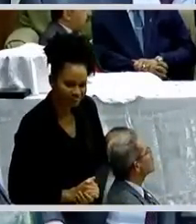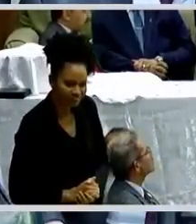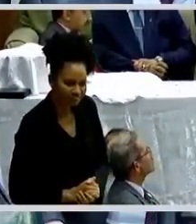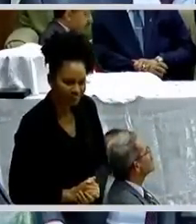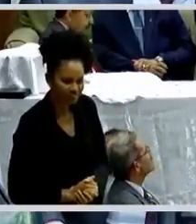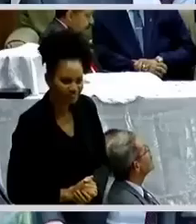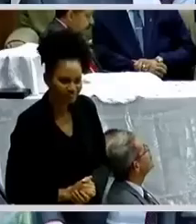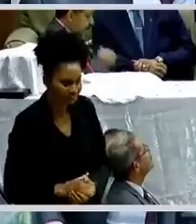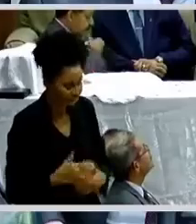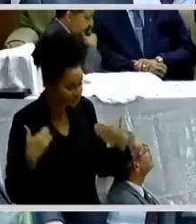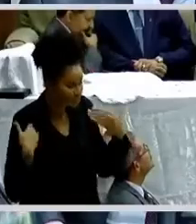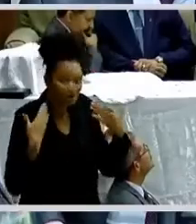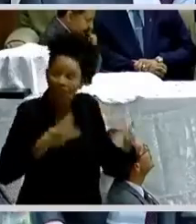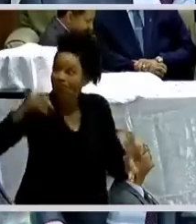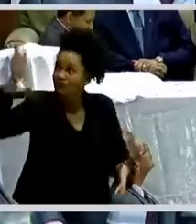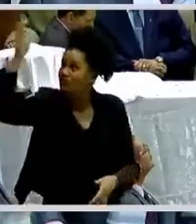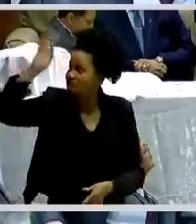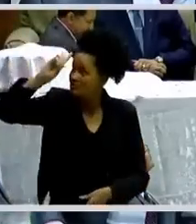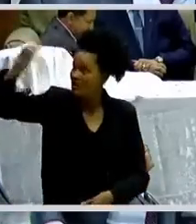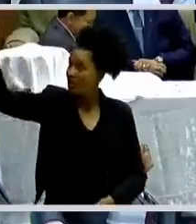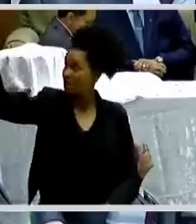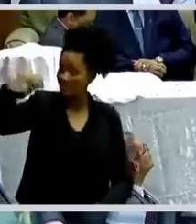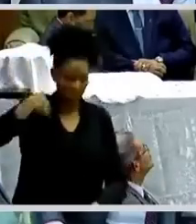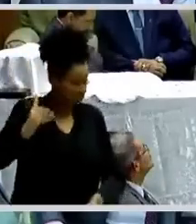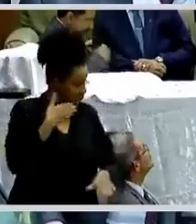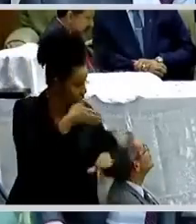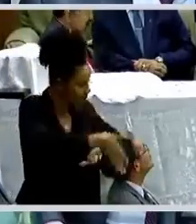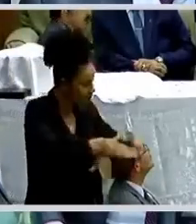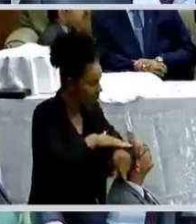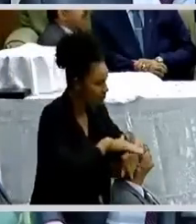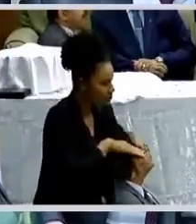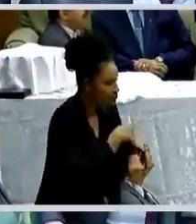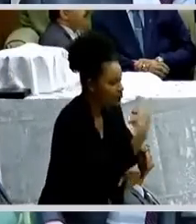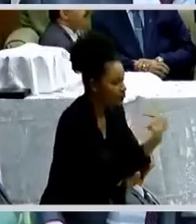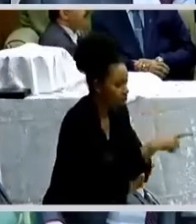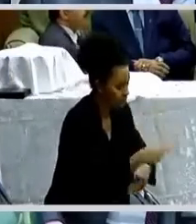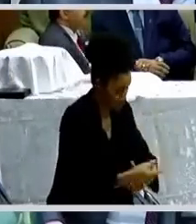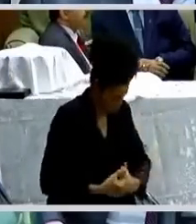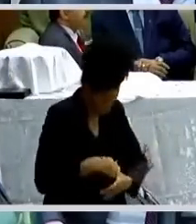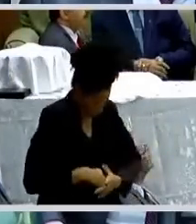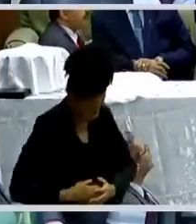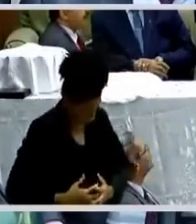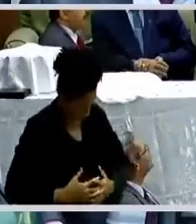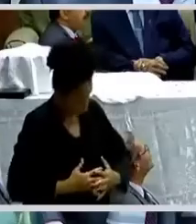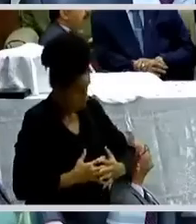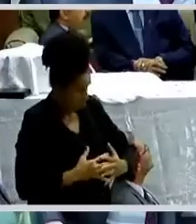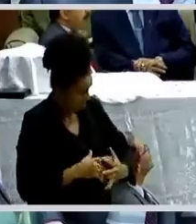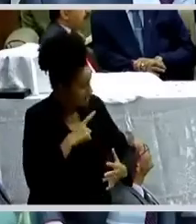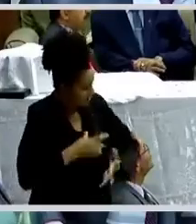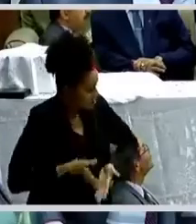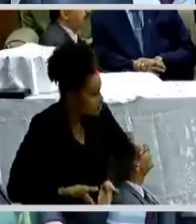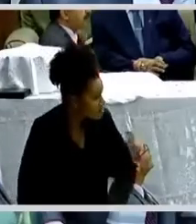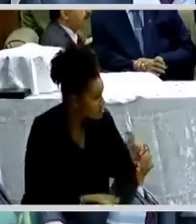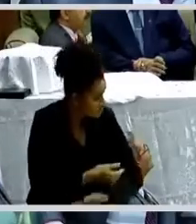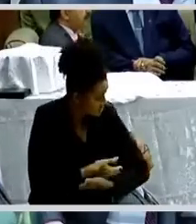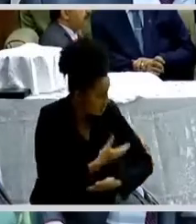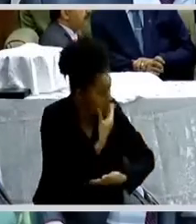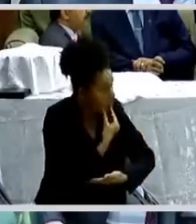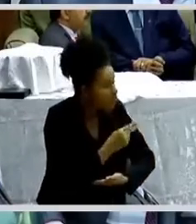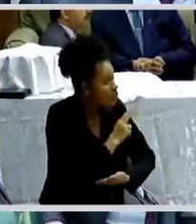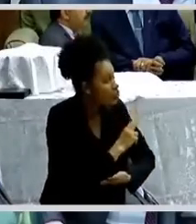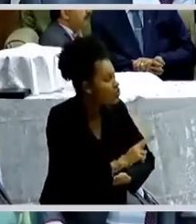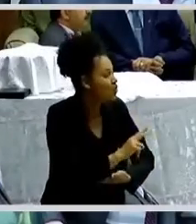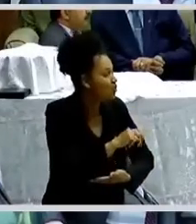Eu venho da parte de Deus. Porque no teu ventre tu vai conceber um menino. E você vai chamar ele